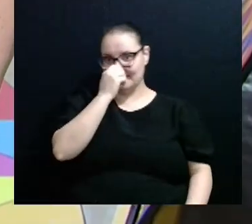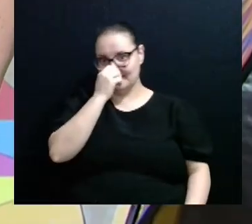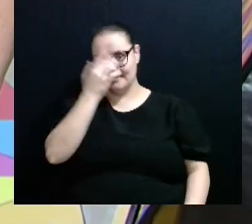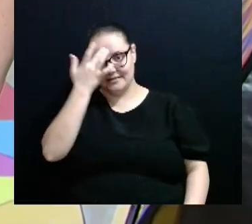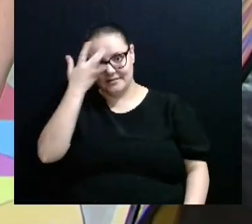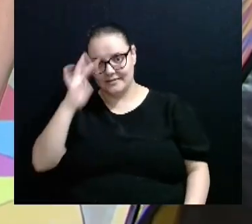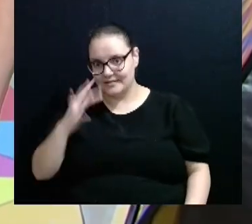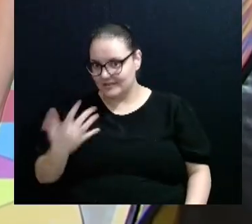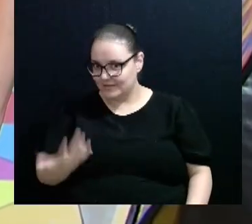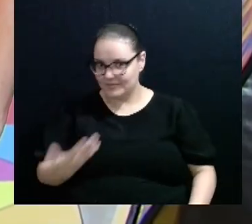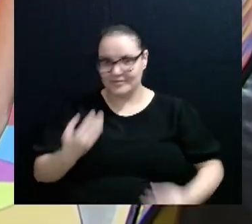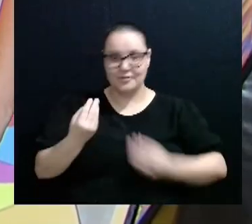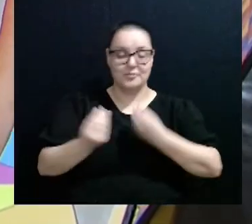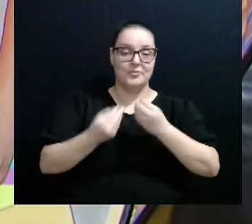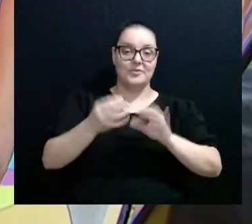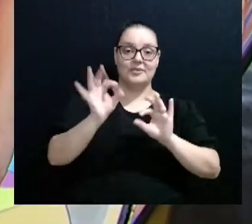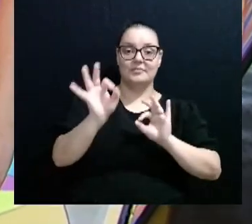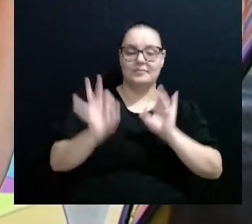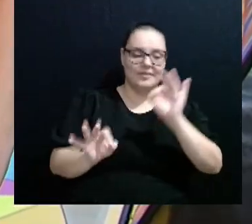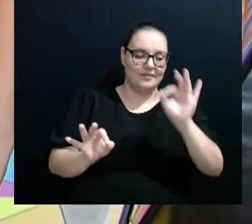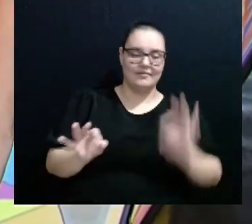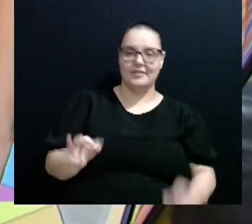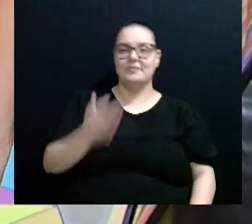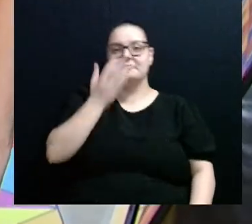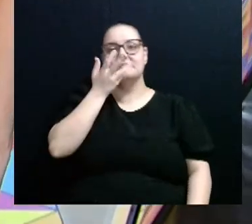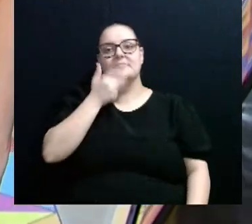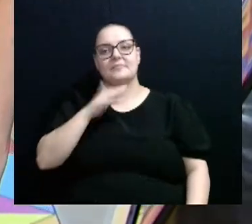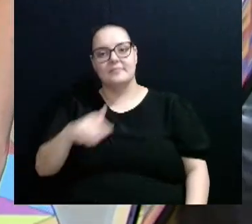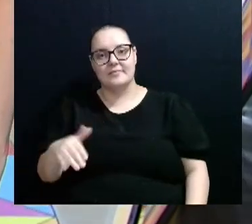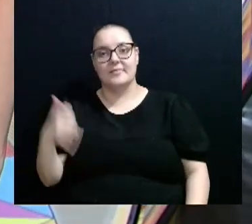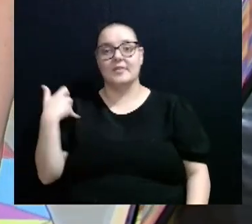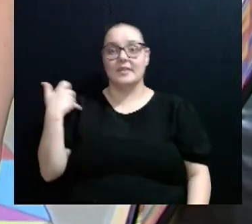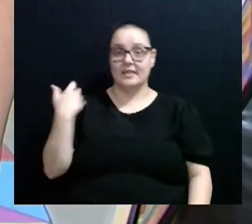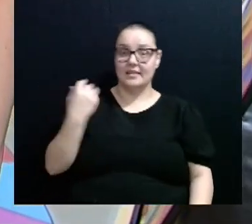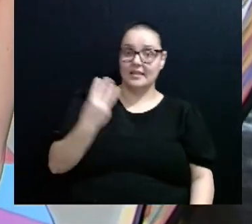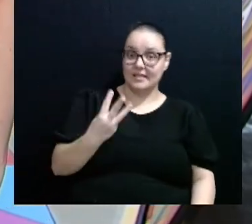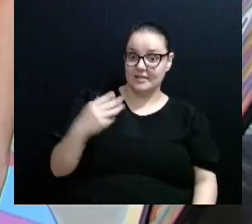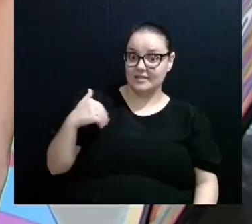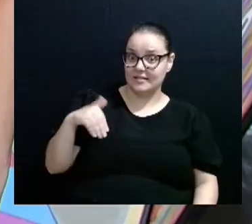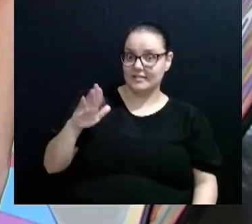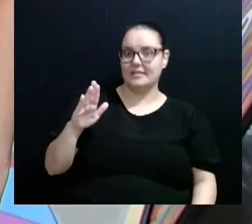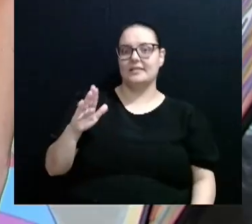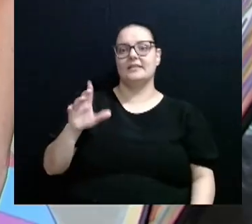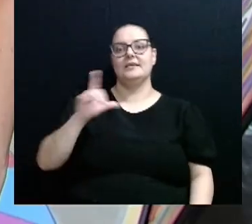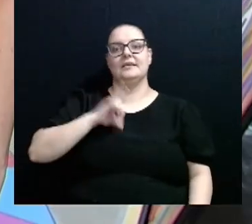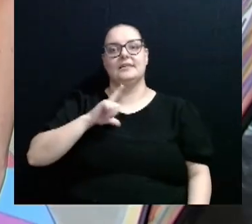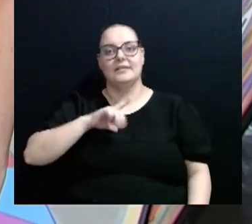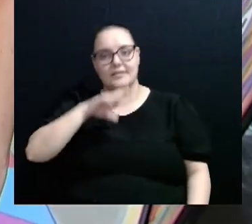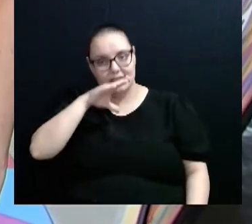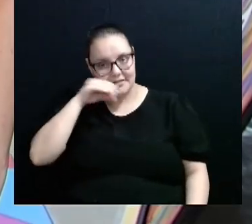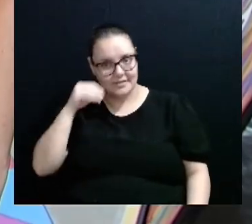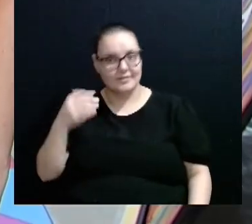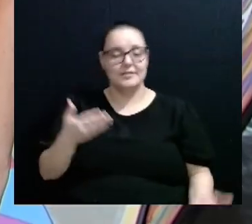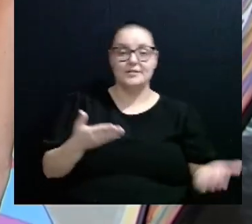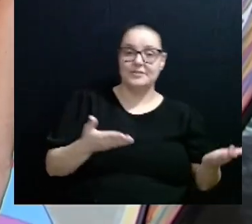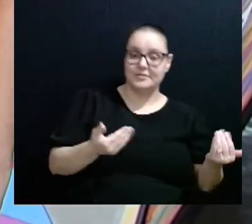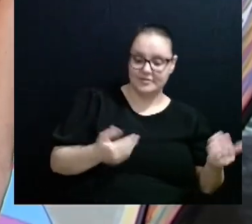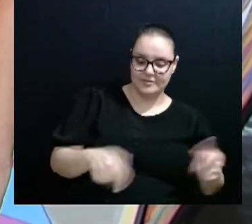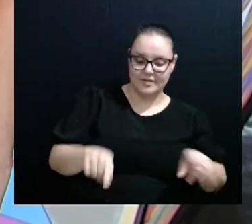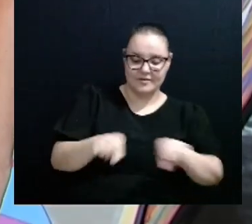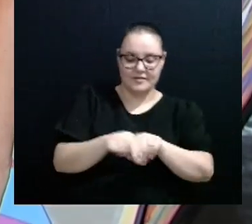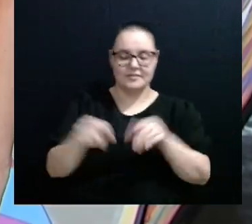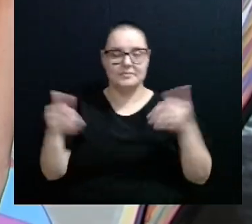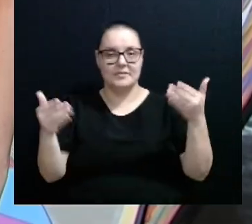que proporcionar para as crianças a partir de 3 anos, nós temos adolescentes, jovens também participando e